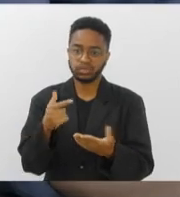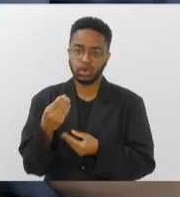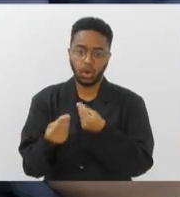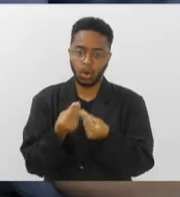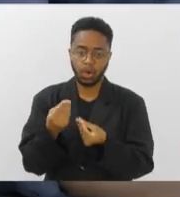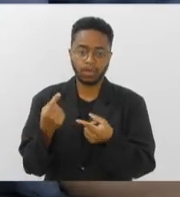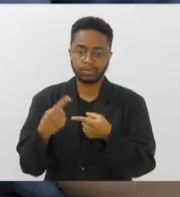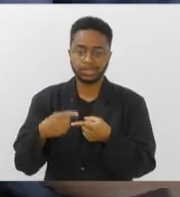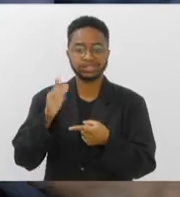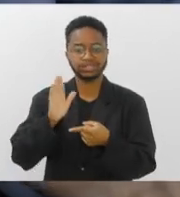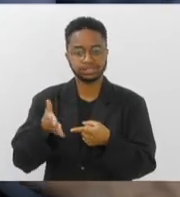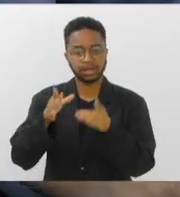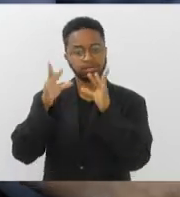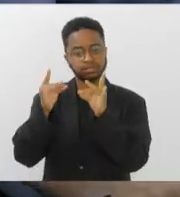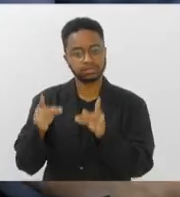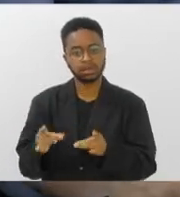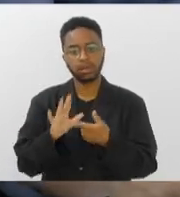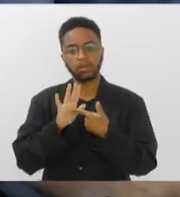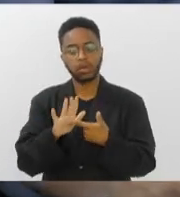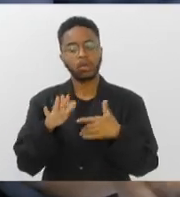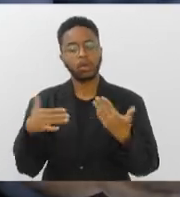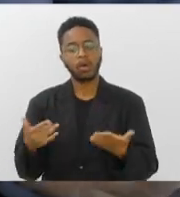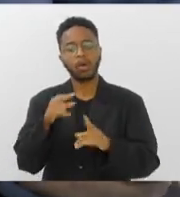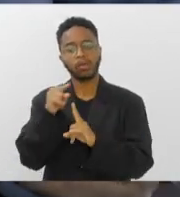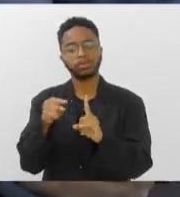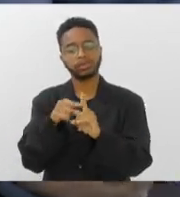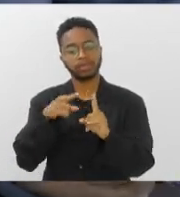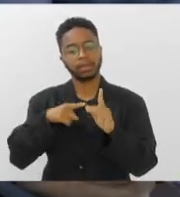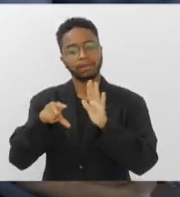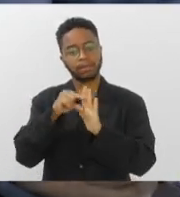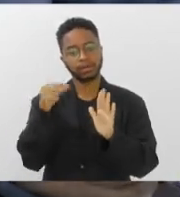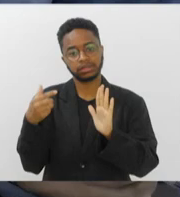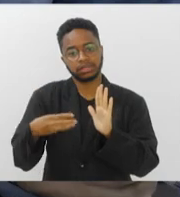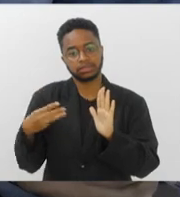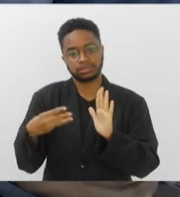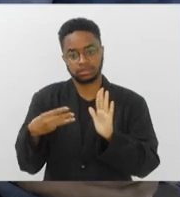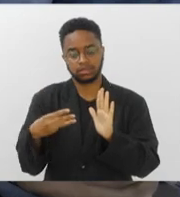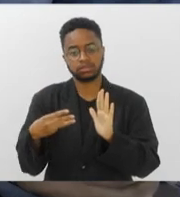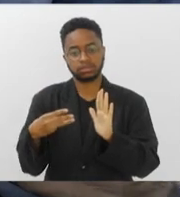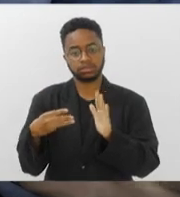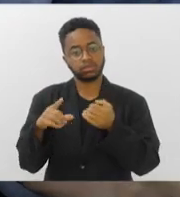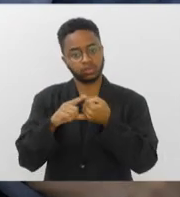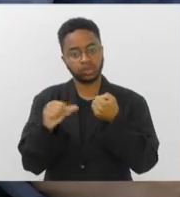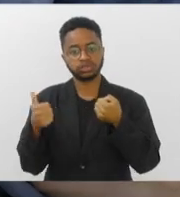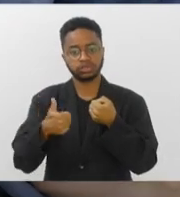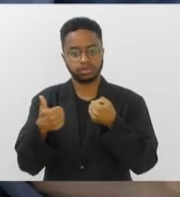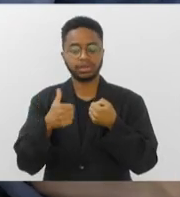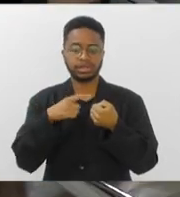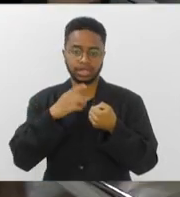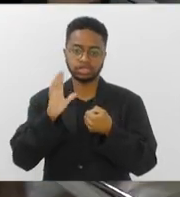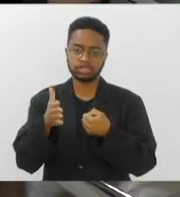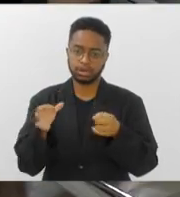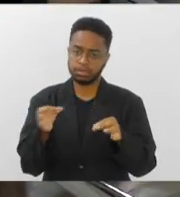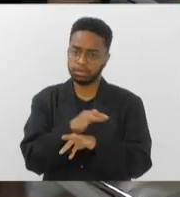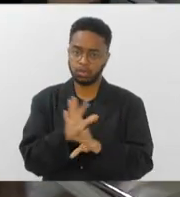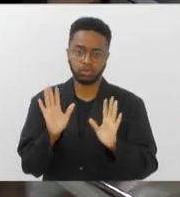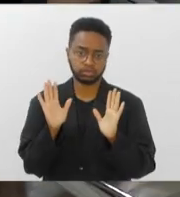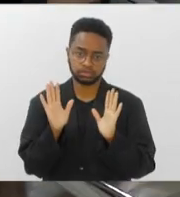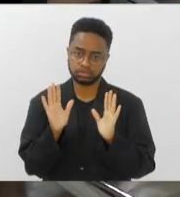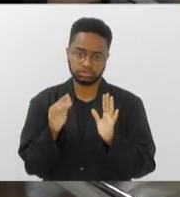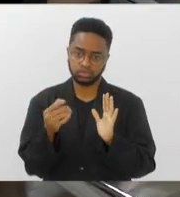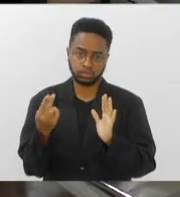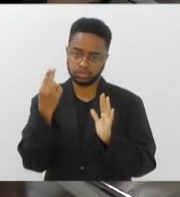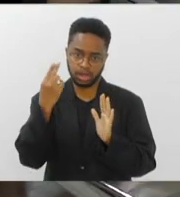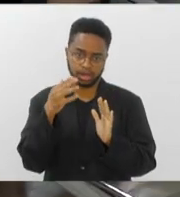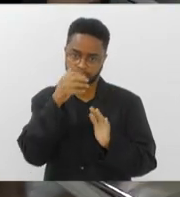está específico o que ele pretende, está no parágrafo terceiro do artigo primeiro. Já está contemplado na lei de não, não tem